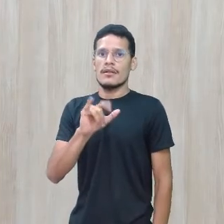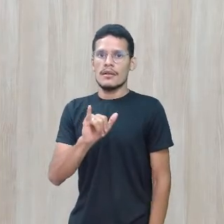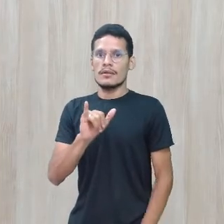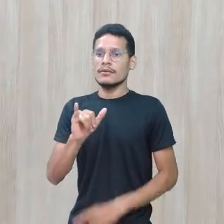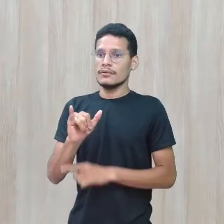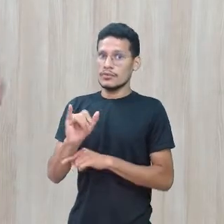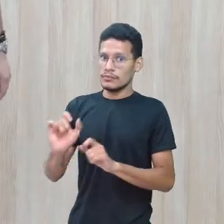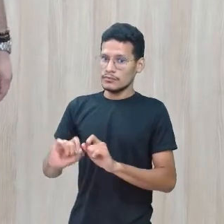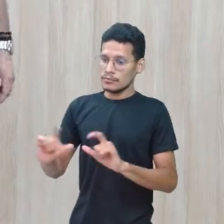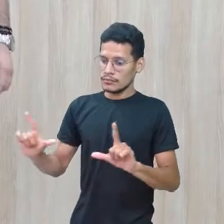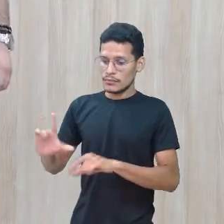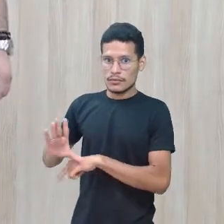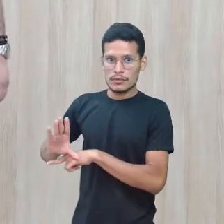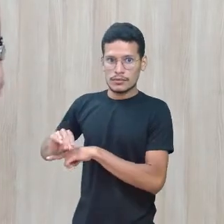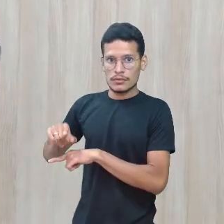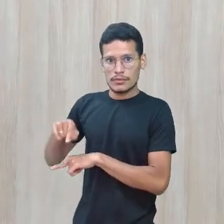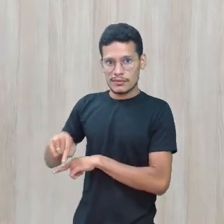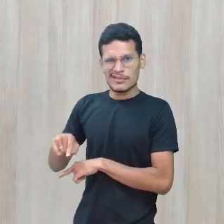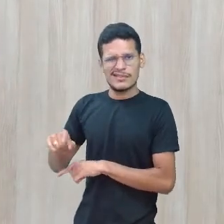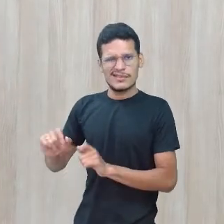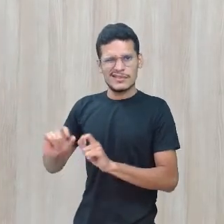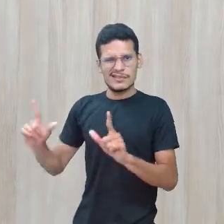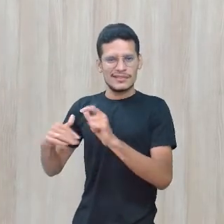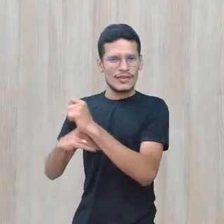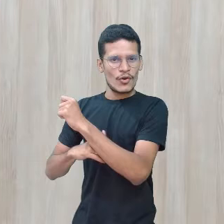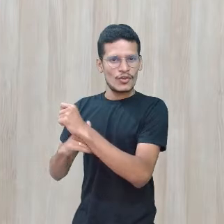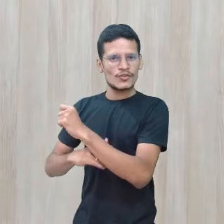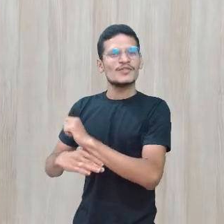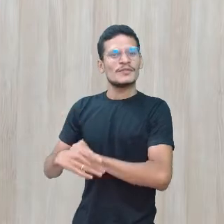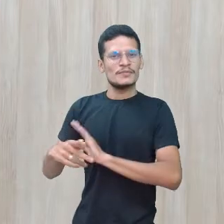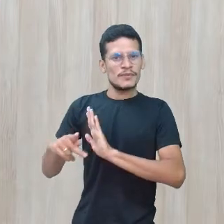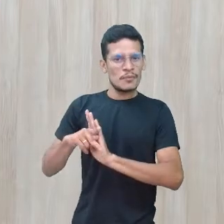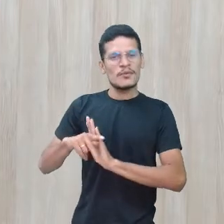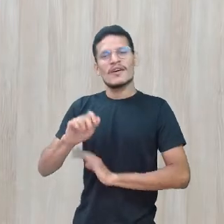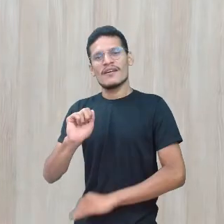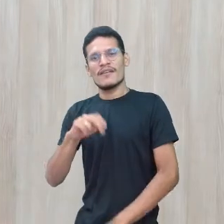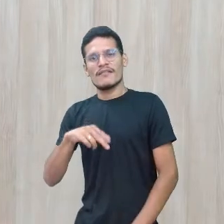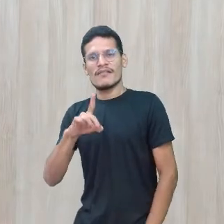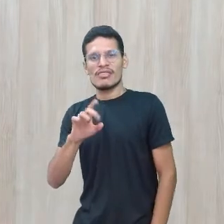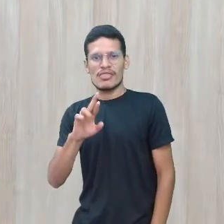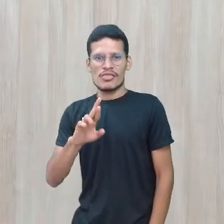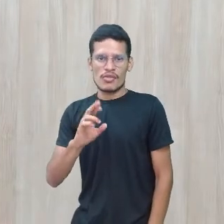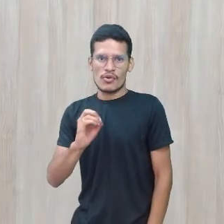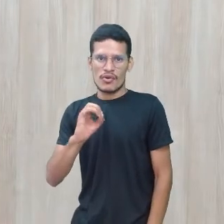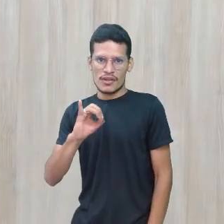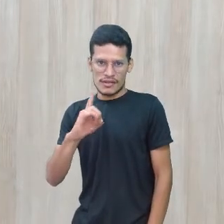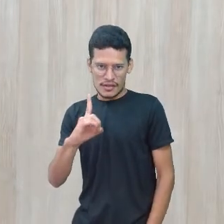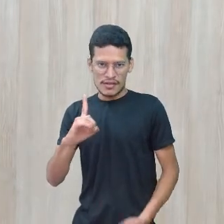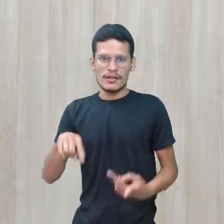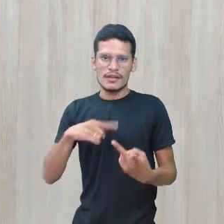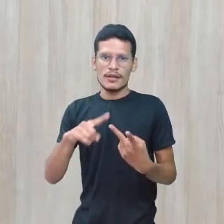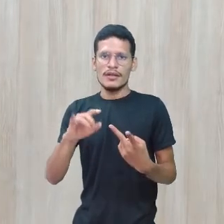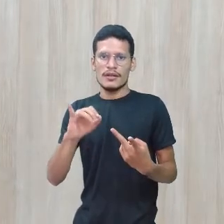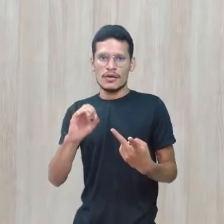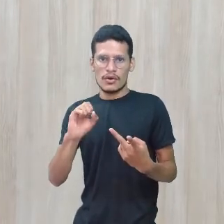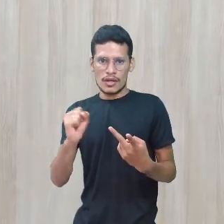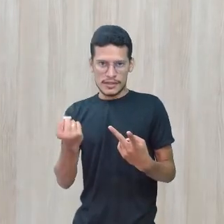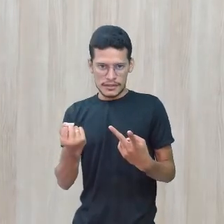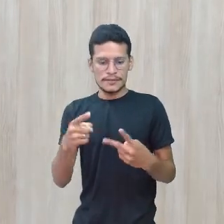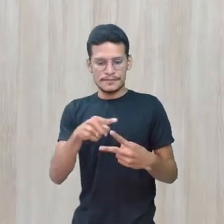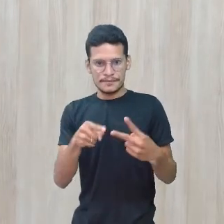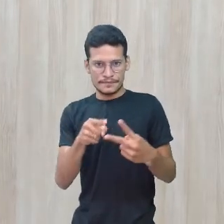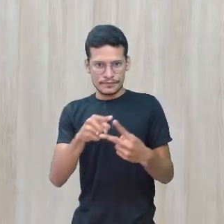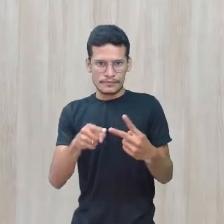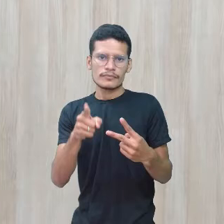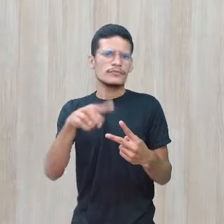já soltou aqui, ó, no cantinho aqui, ó, o QR Code aí, tanto para o Android como para o iOS. Então